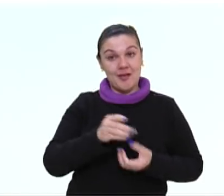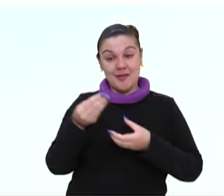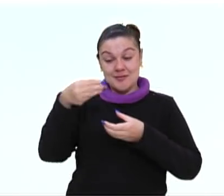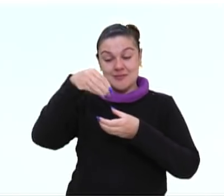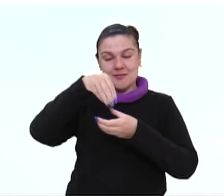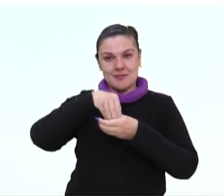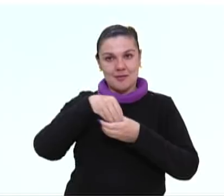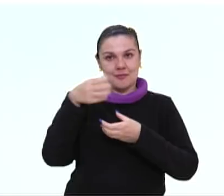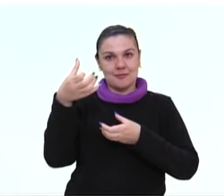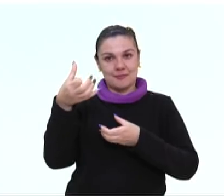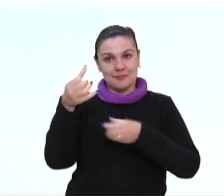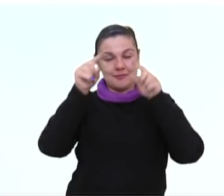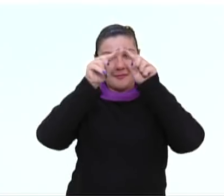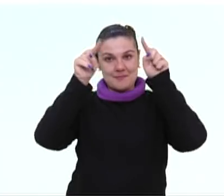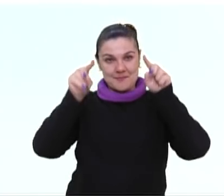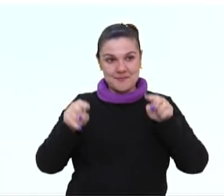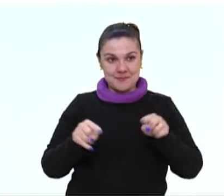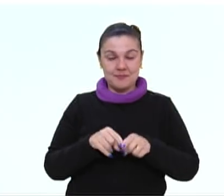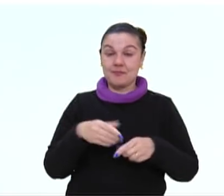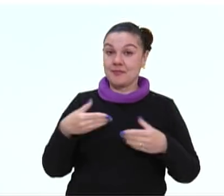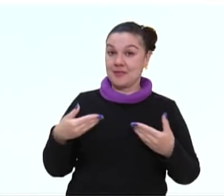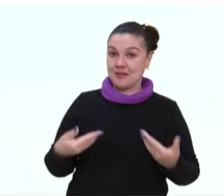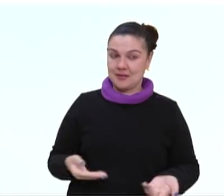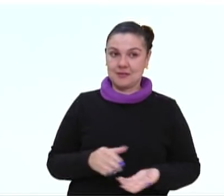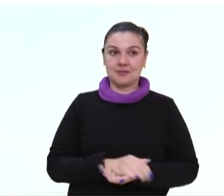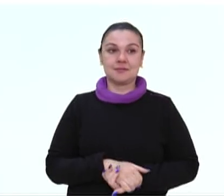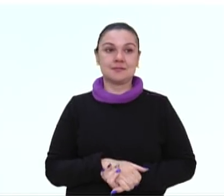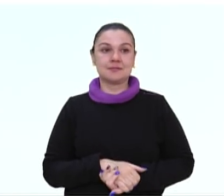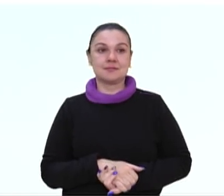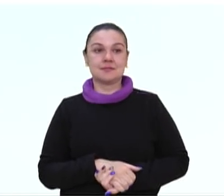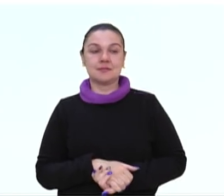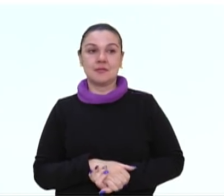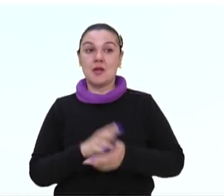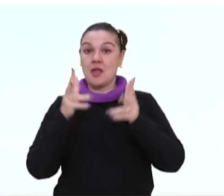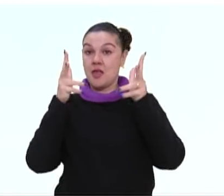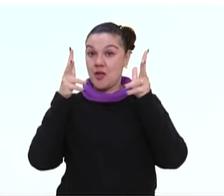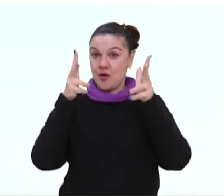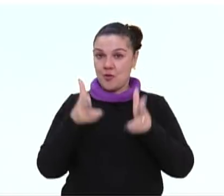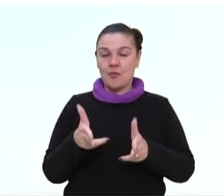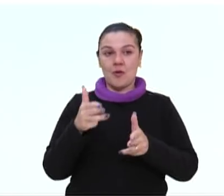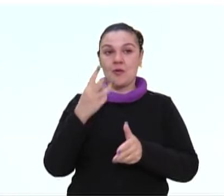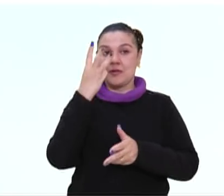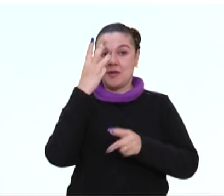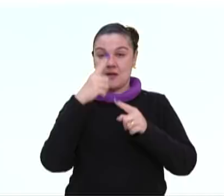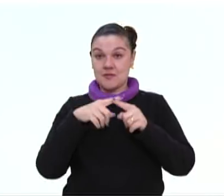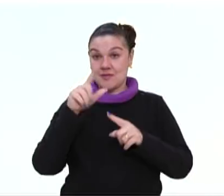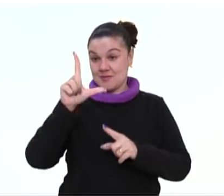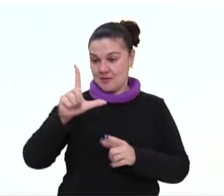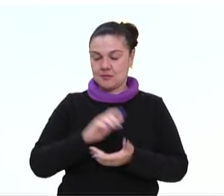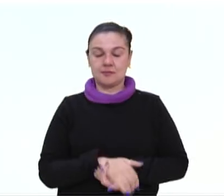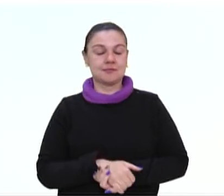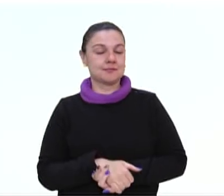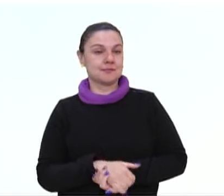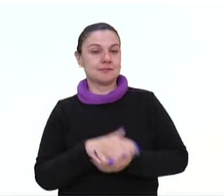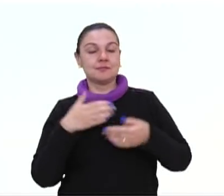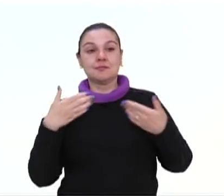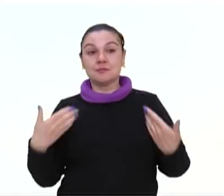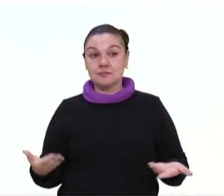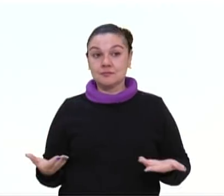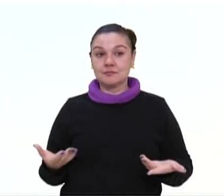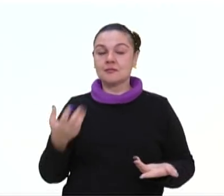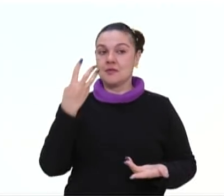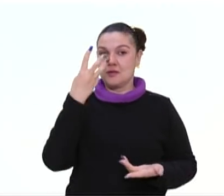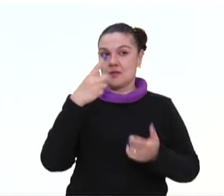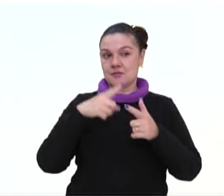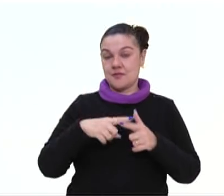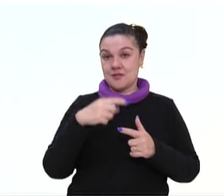do hexágono. Então, a quantidade de diagonais do hexágono é igual a 3 vezes o L. O L nós resolvemos que